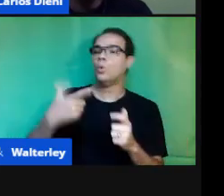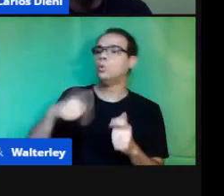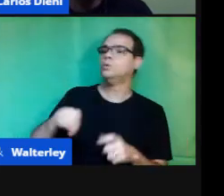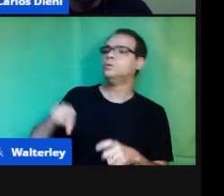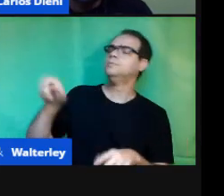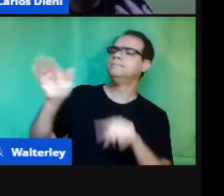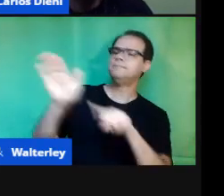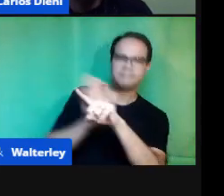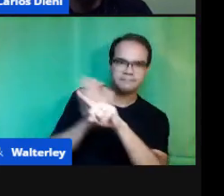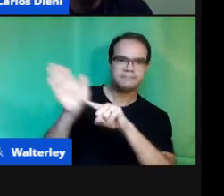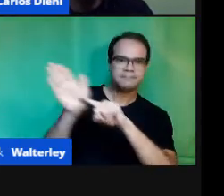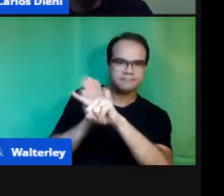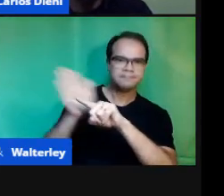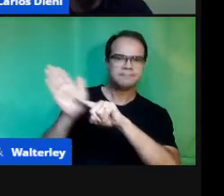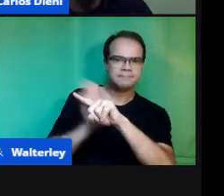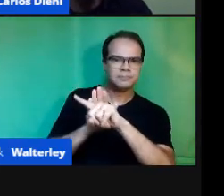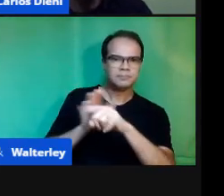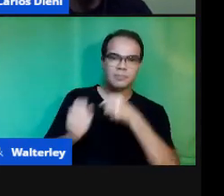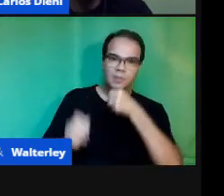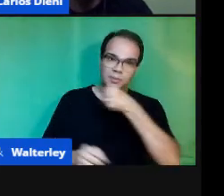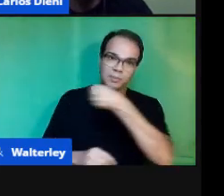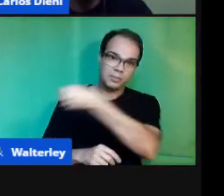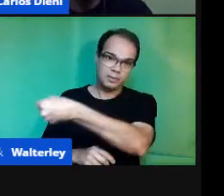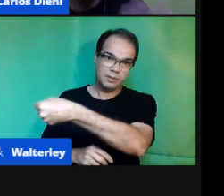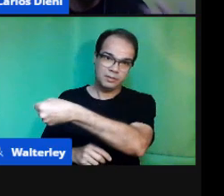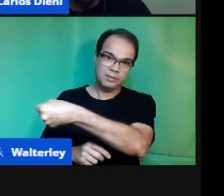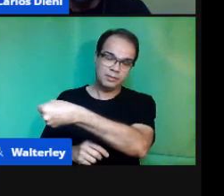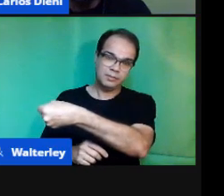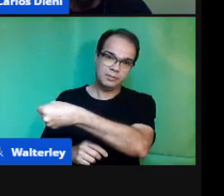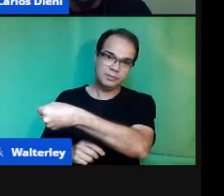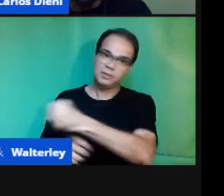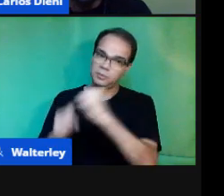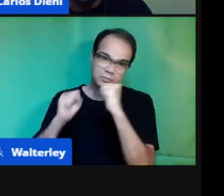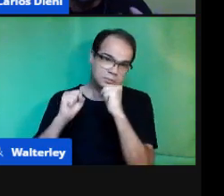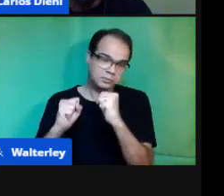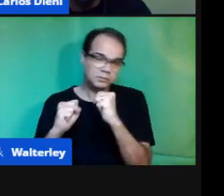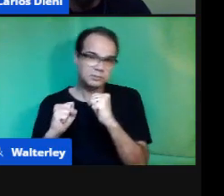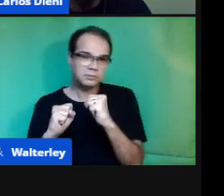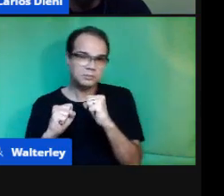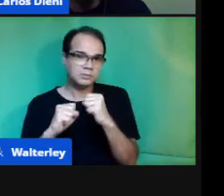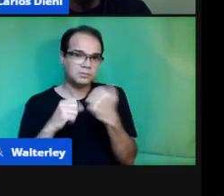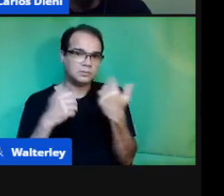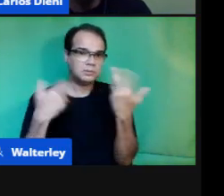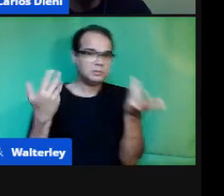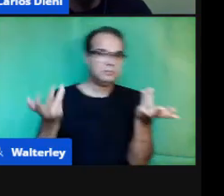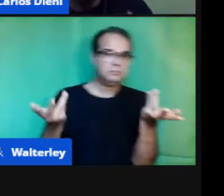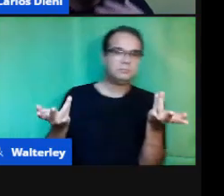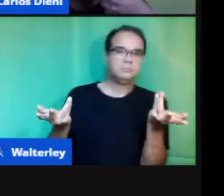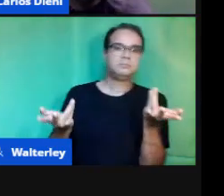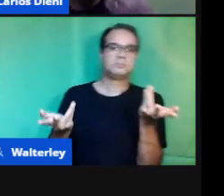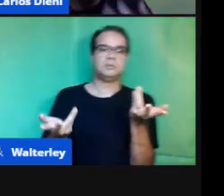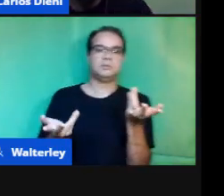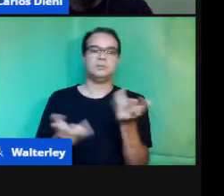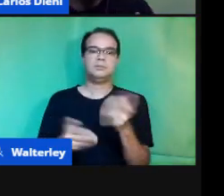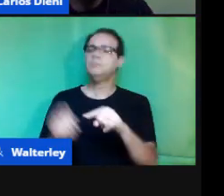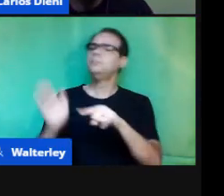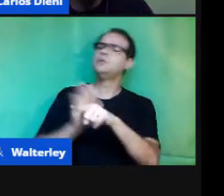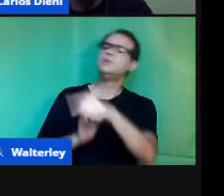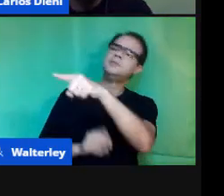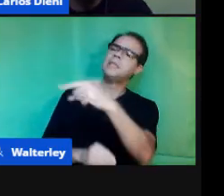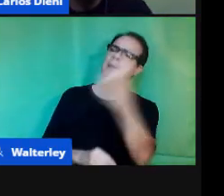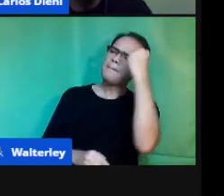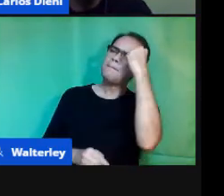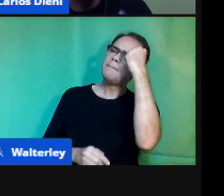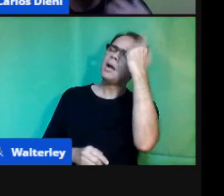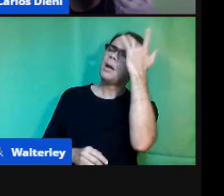também, através de entrevistas, ele pode jogar aquilo lá, aquelas reflexões, na mão de outra